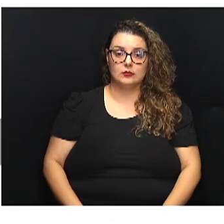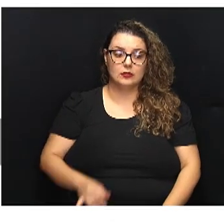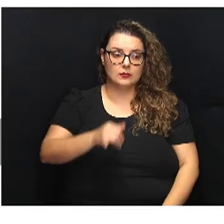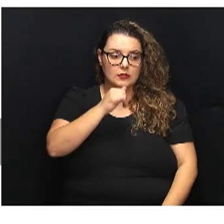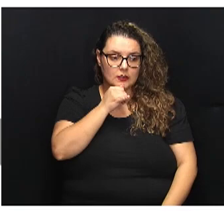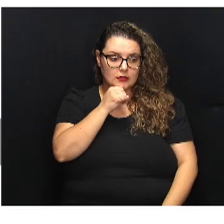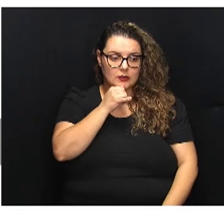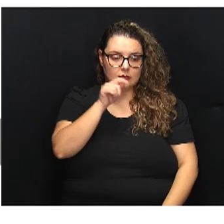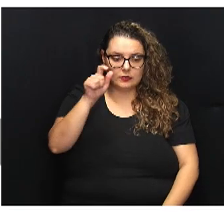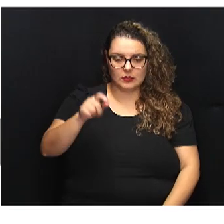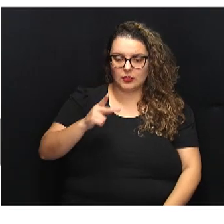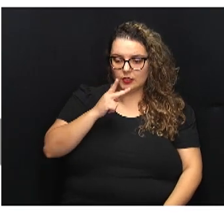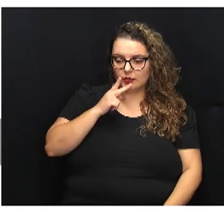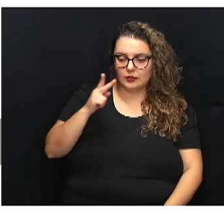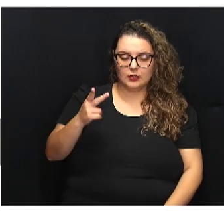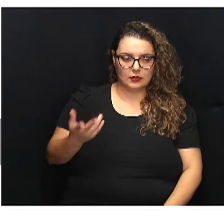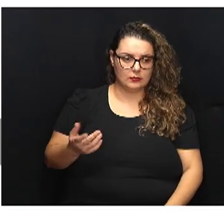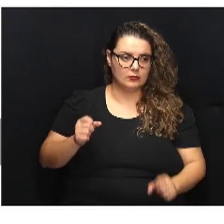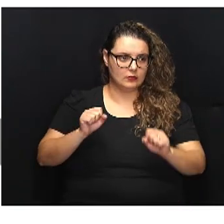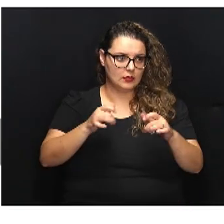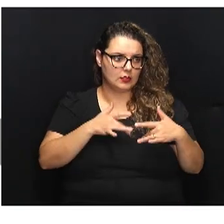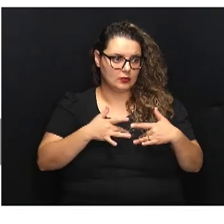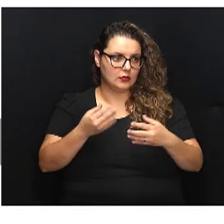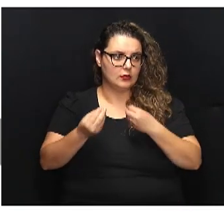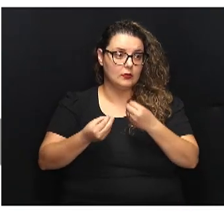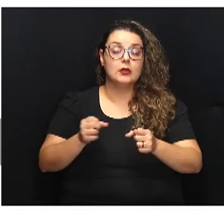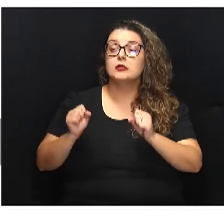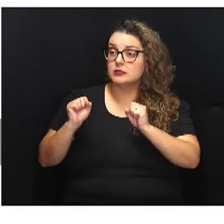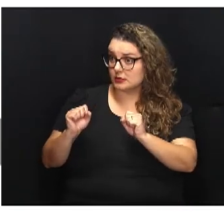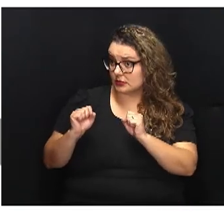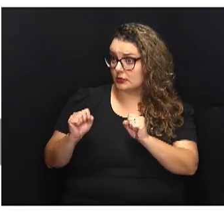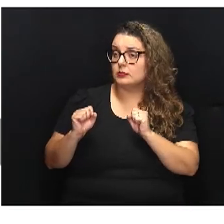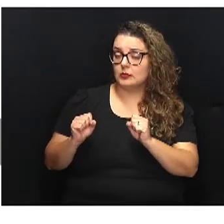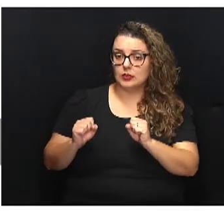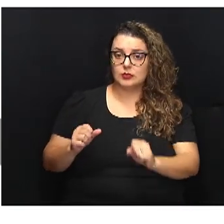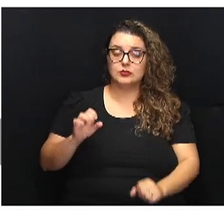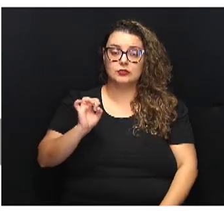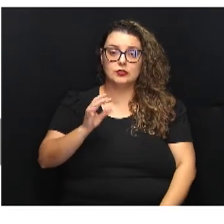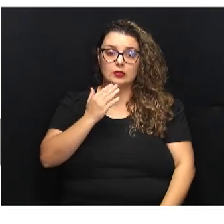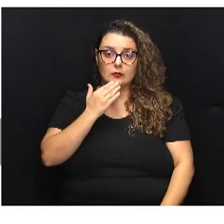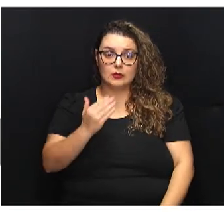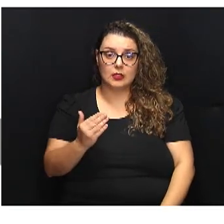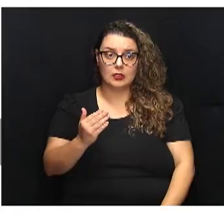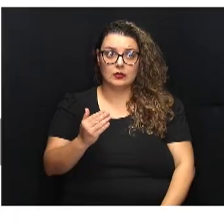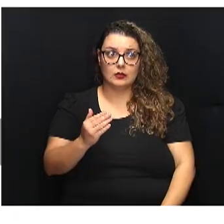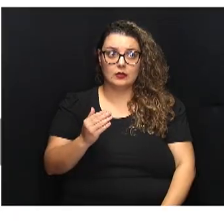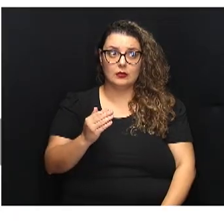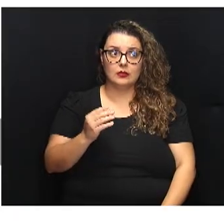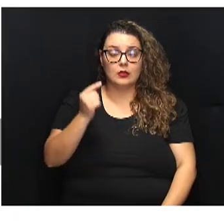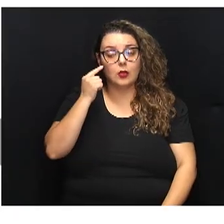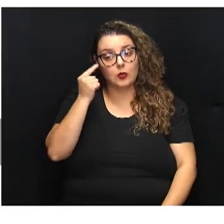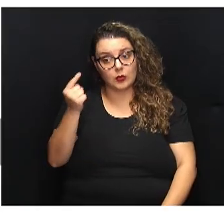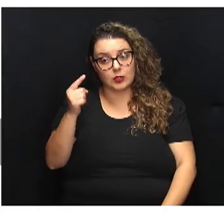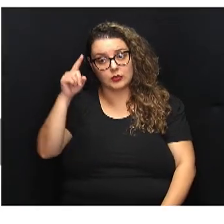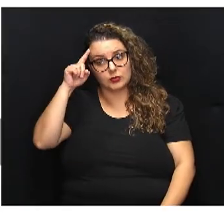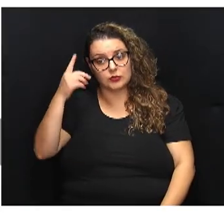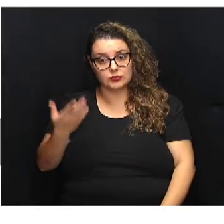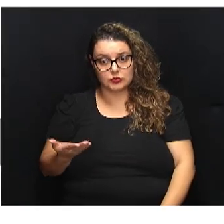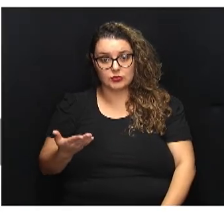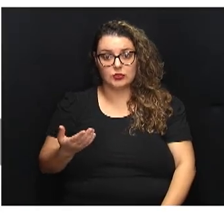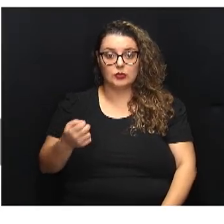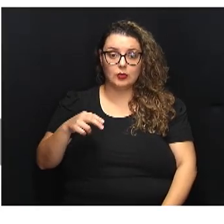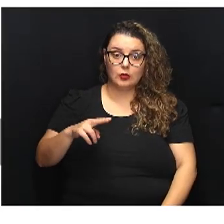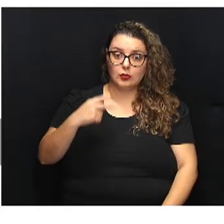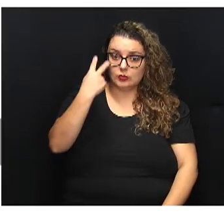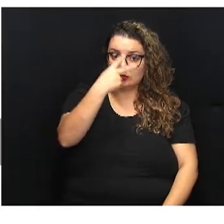que fuma, ela pode doar? Como que é? Sim, pode sim doar. A gente só pede para que, idealmente no dia, ou pelo menos 2